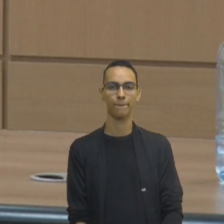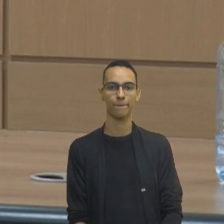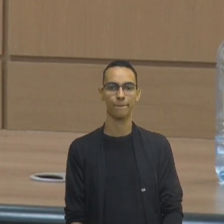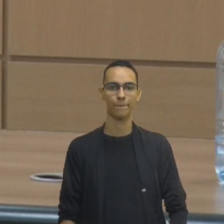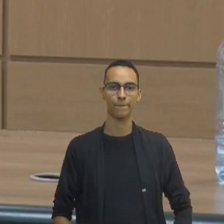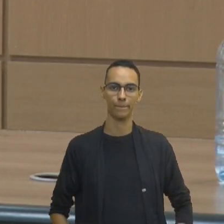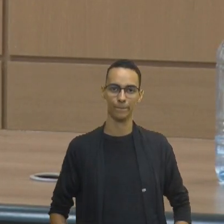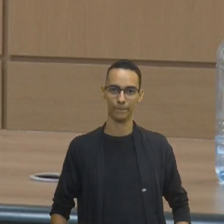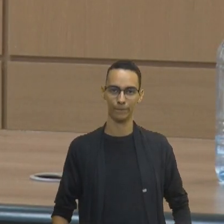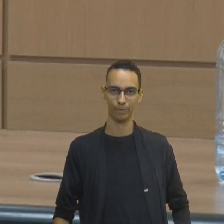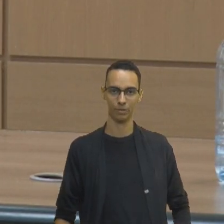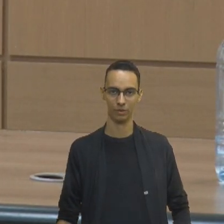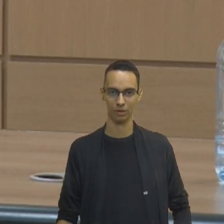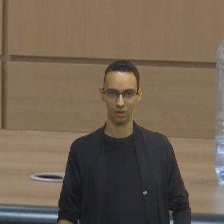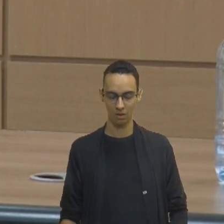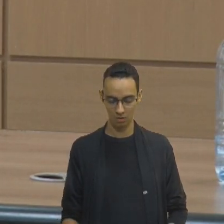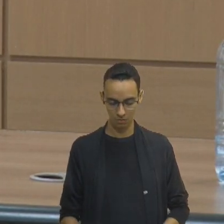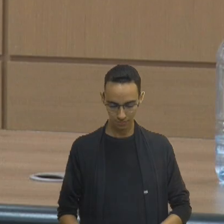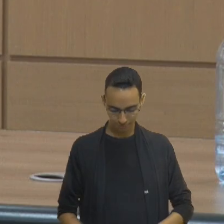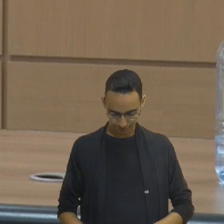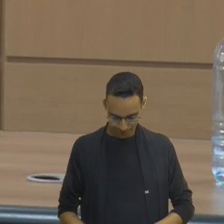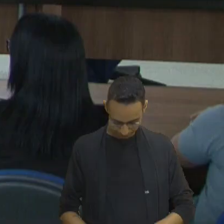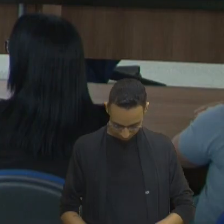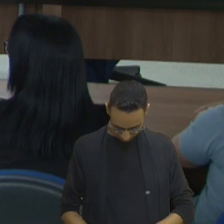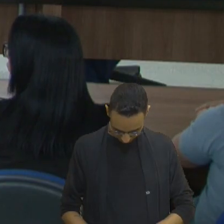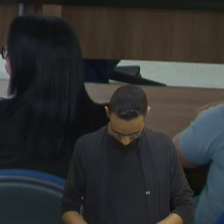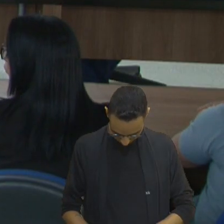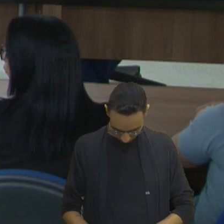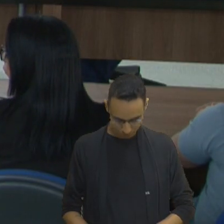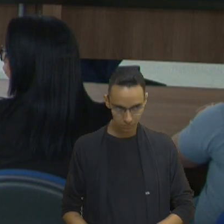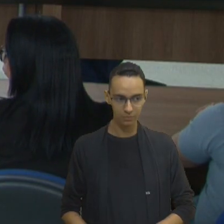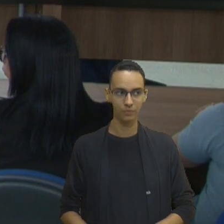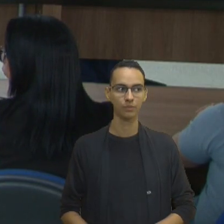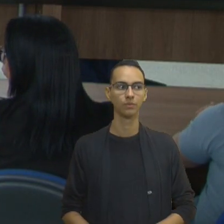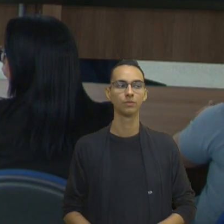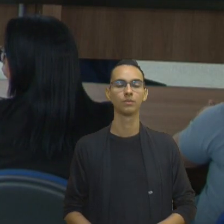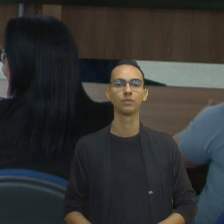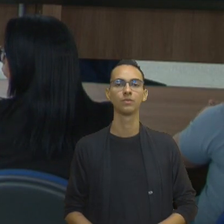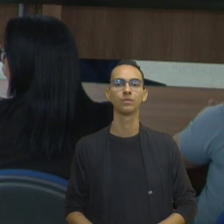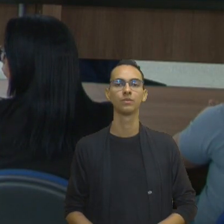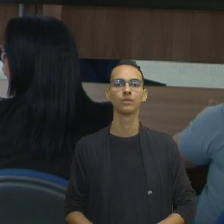o Lázaro, do Sintete.